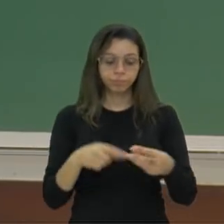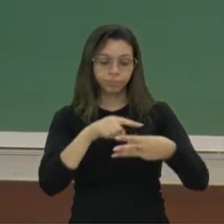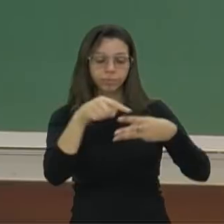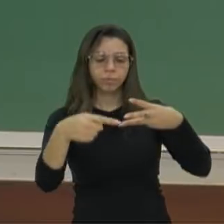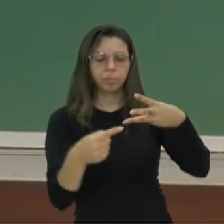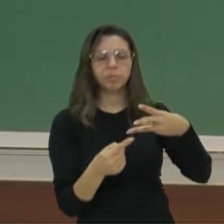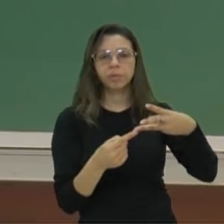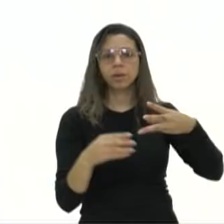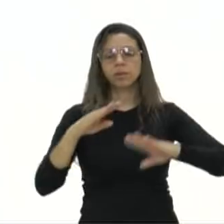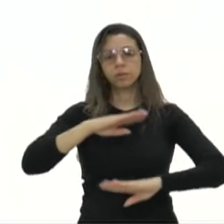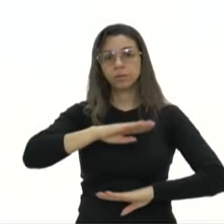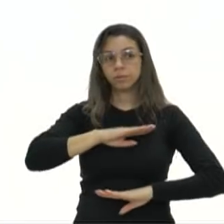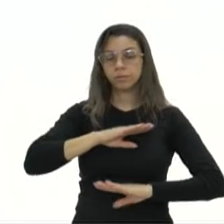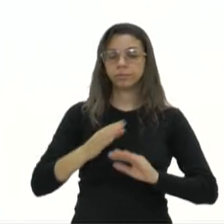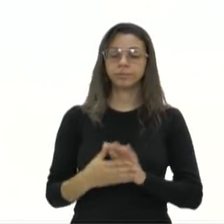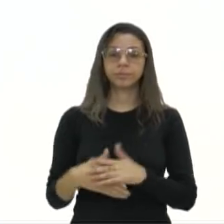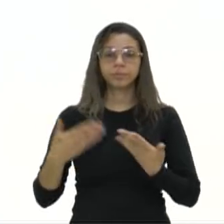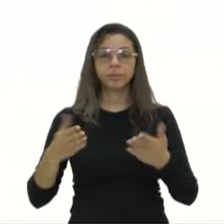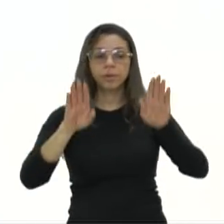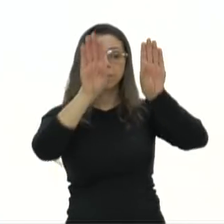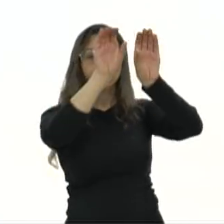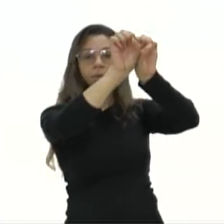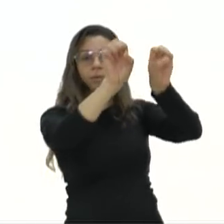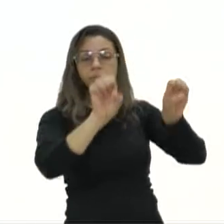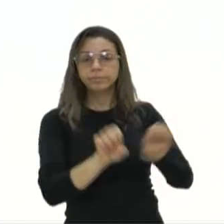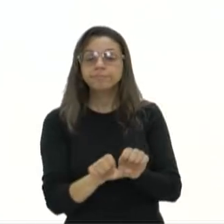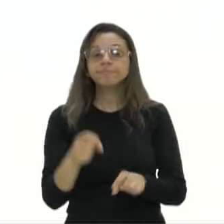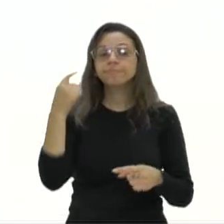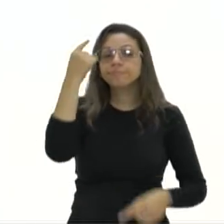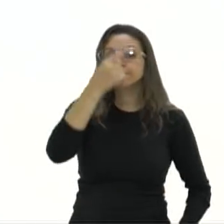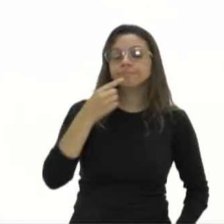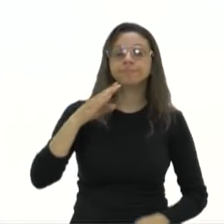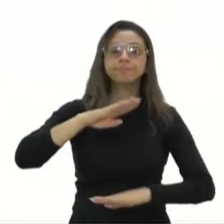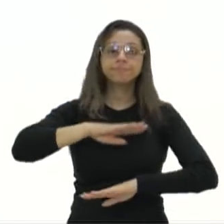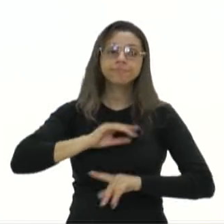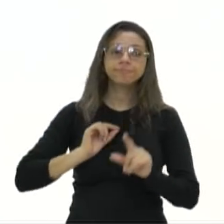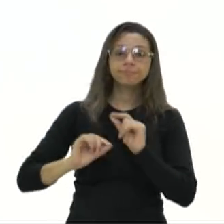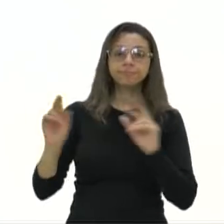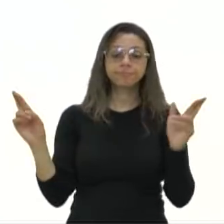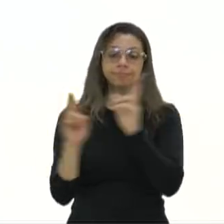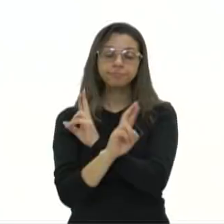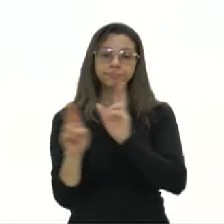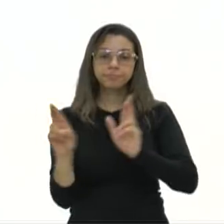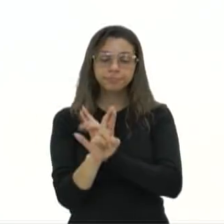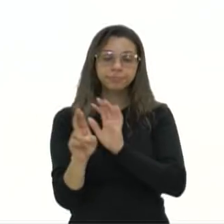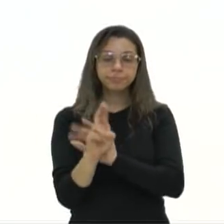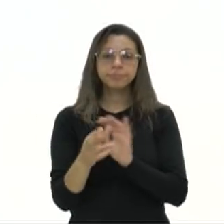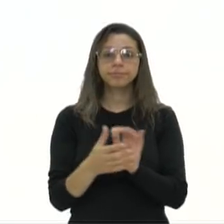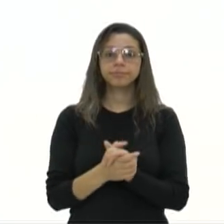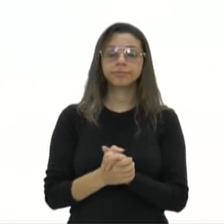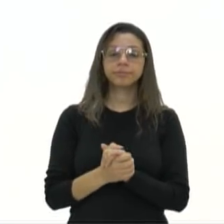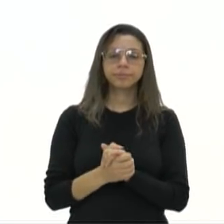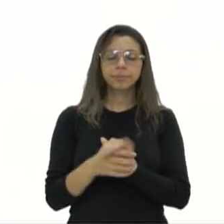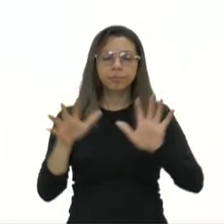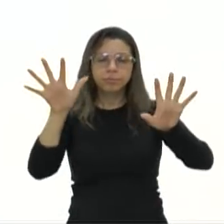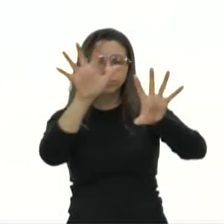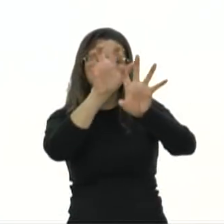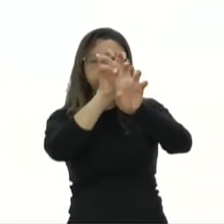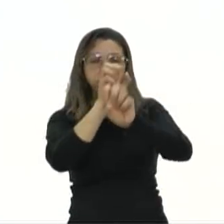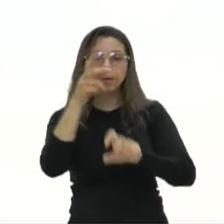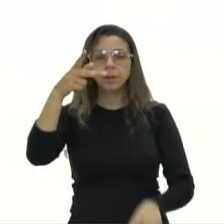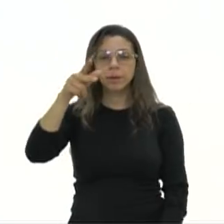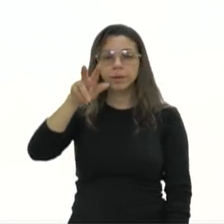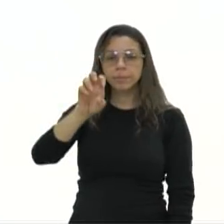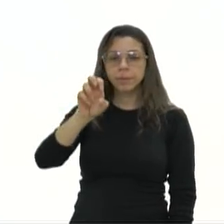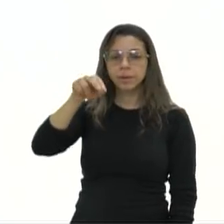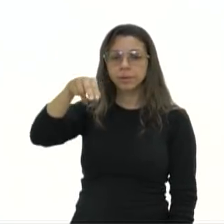qual parte ou qual estrutura do olho ou situação está relacionada com a visão na penumbra? Penumbra,